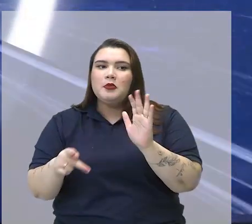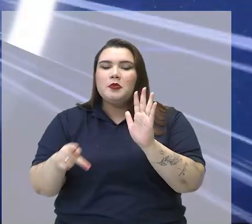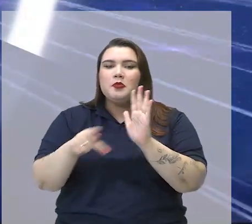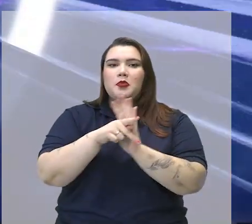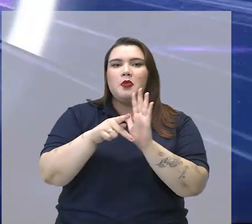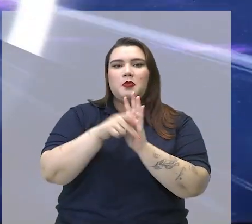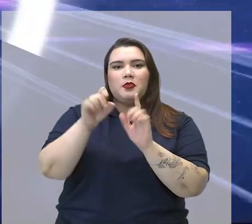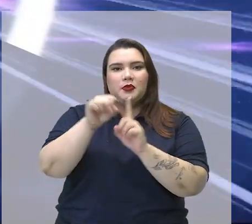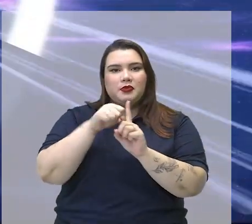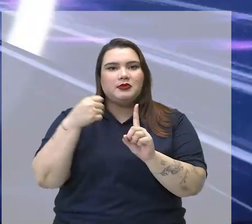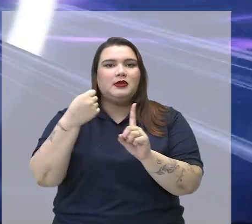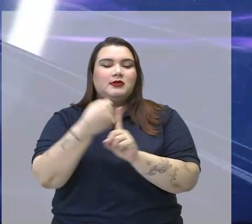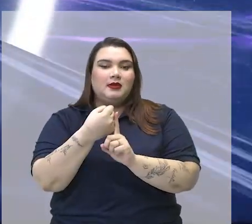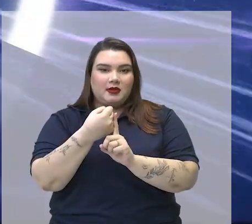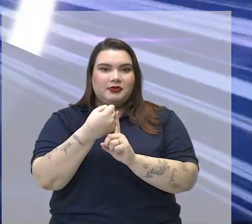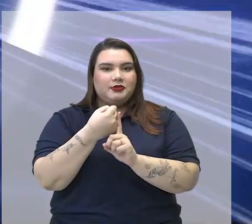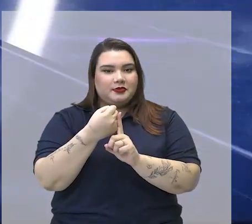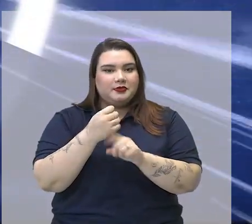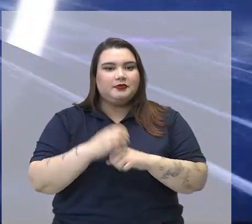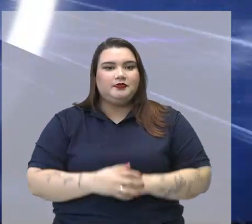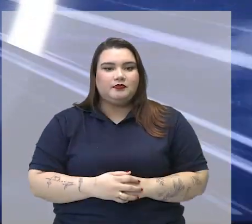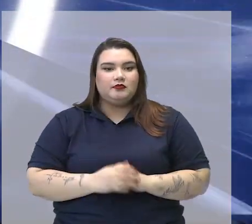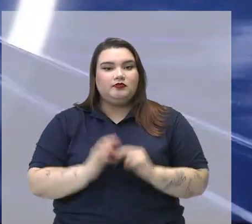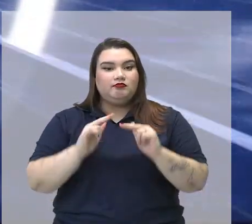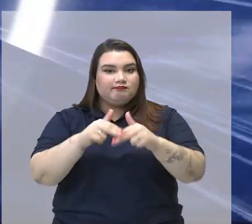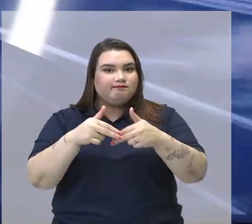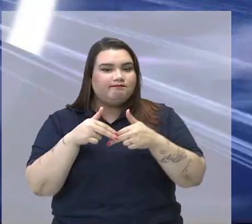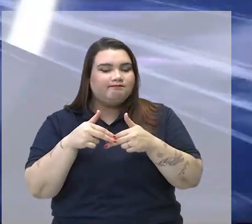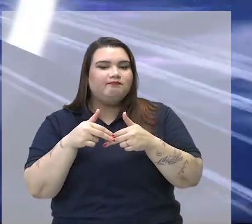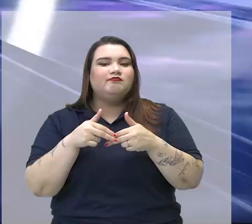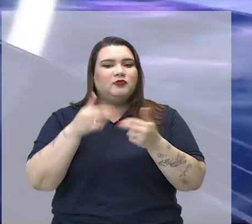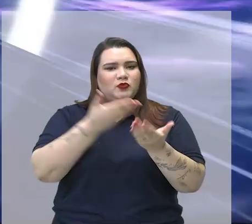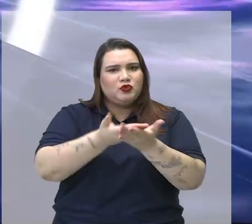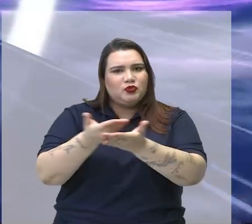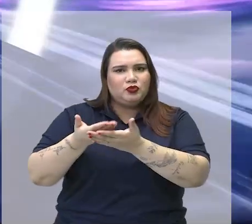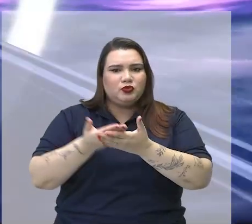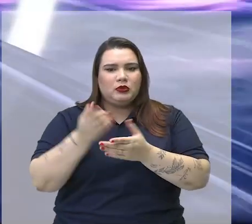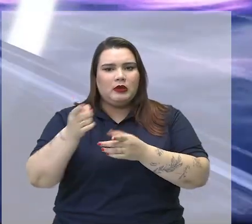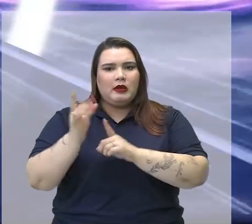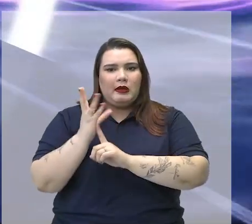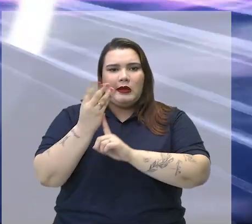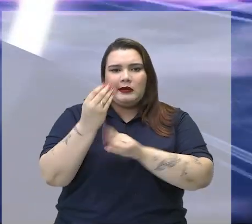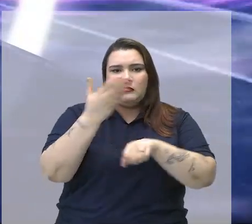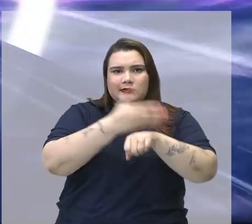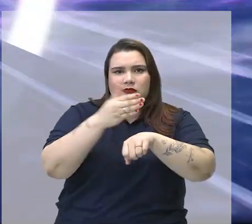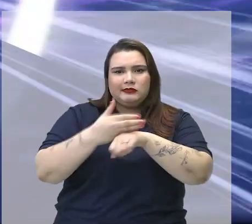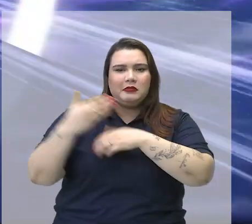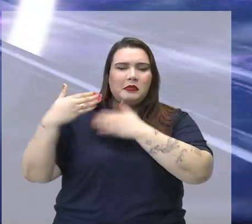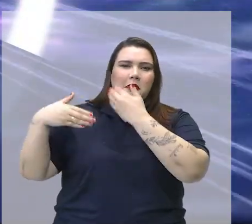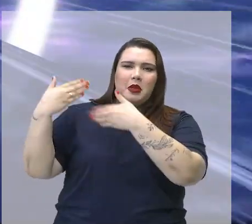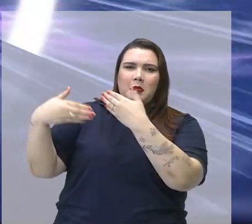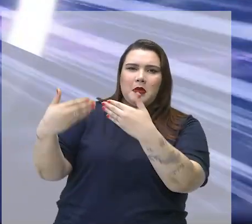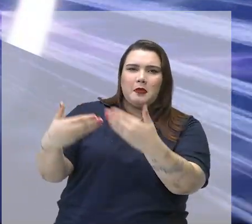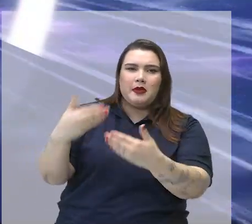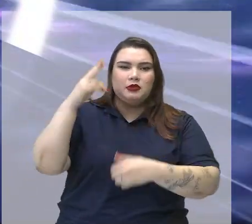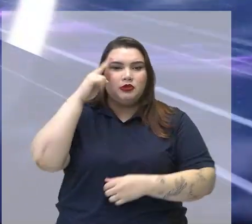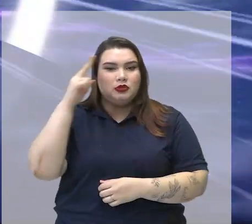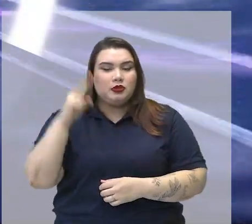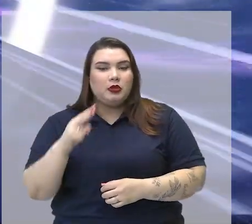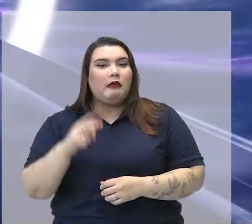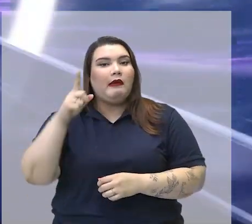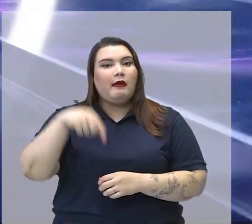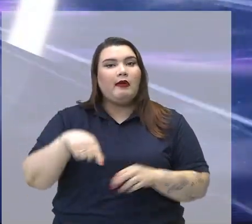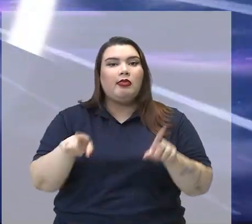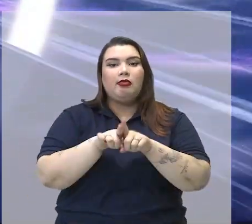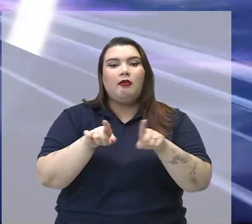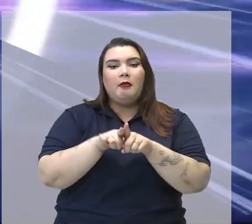transformações de sua sociedade. Por isso, estudar as práticas artísticas ao longo da história é